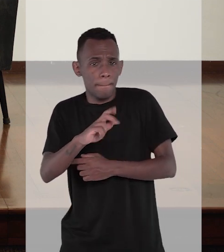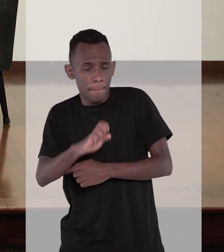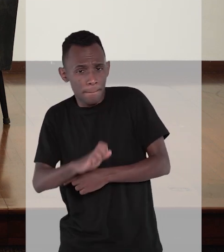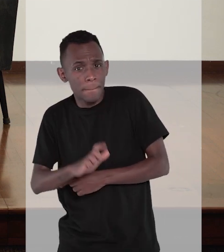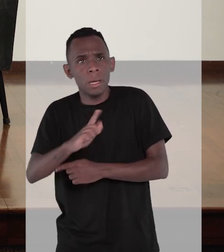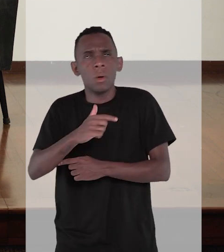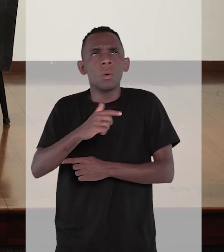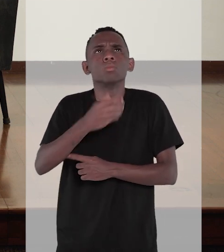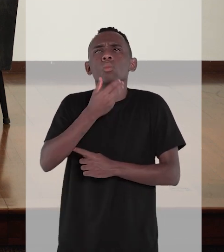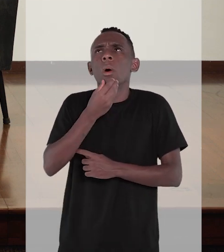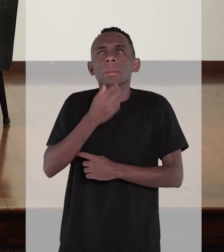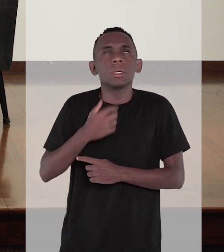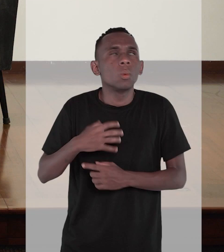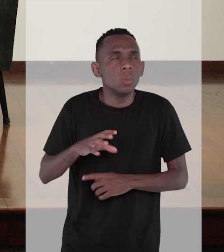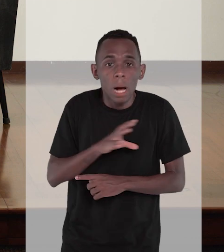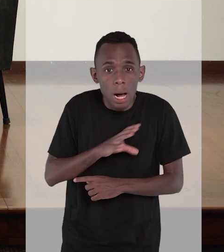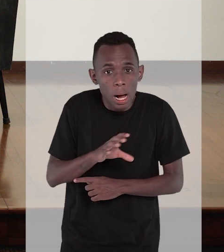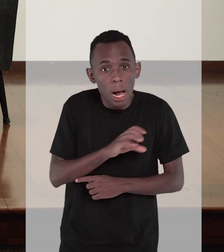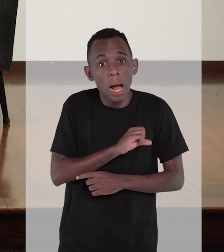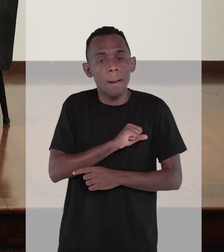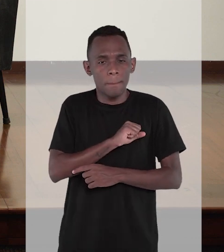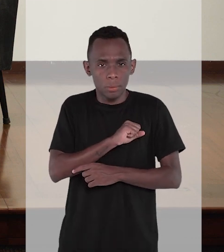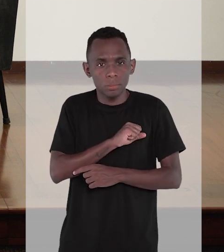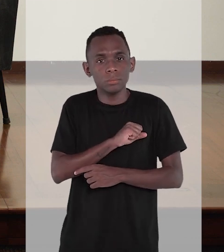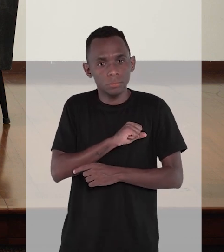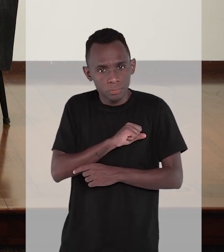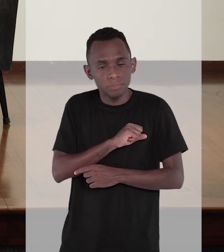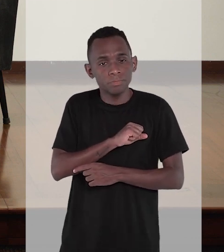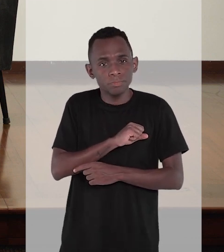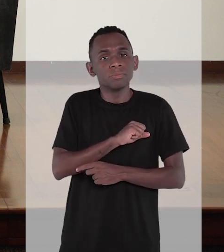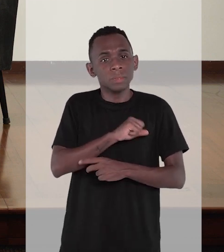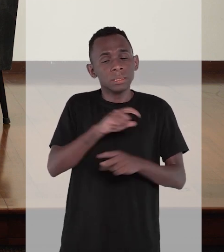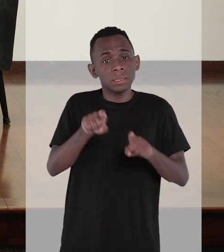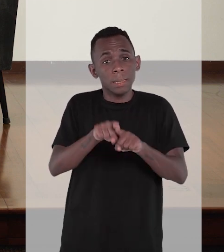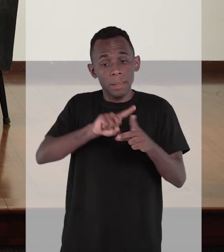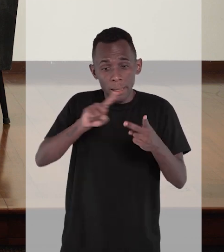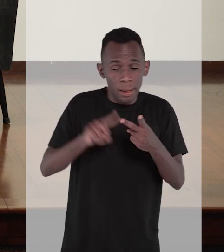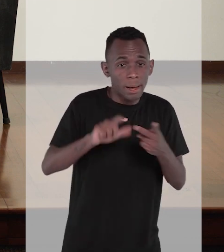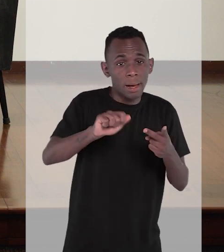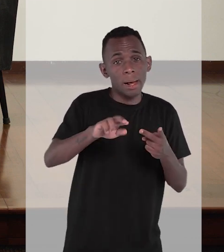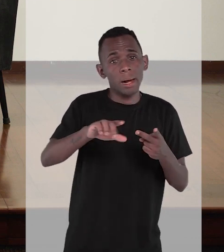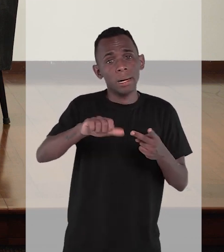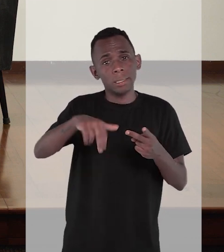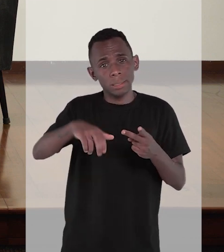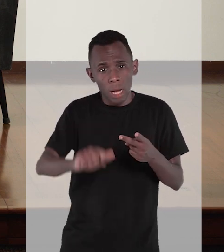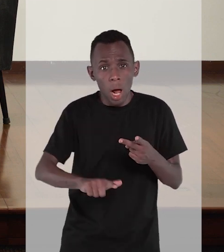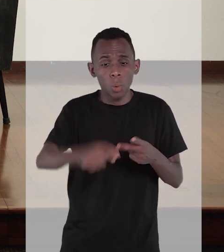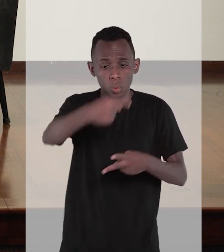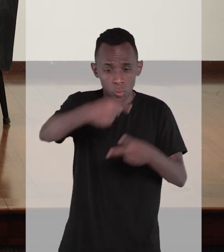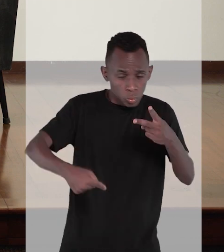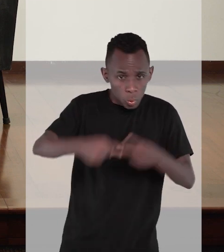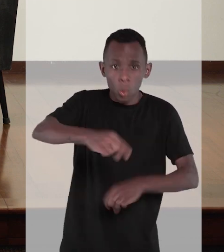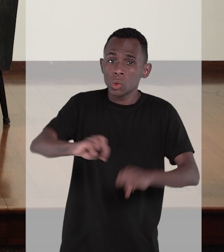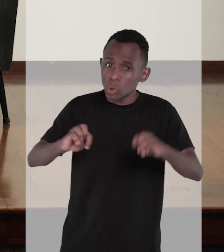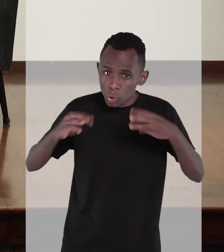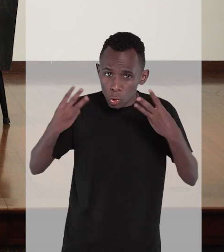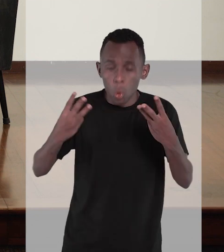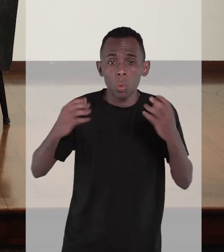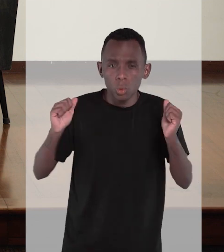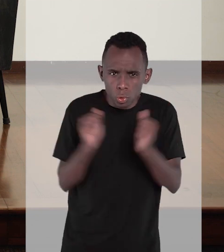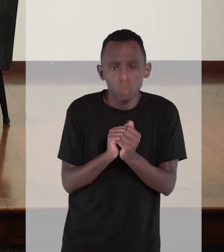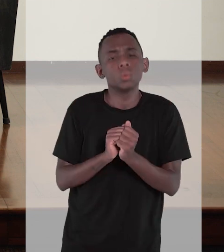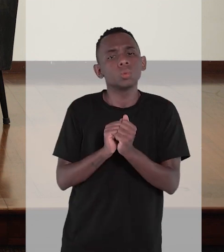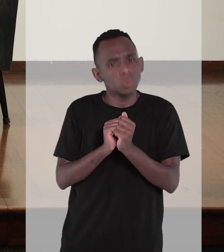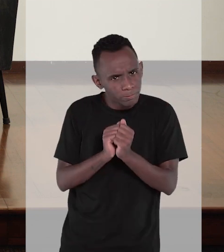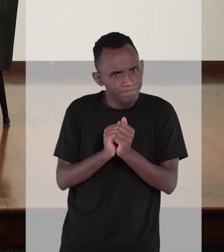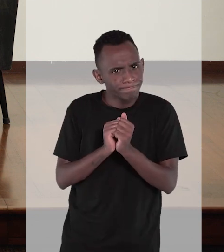Pepeu me pediu para fazer. É um cara que eu adoro, né? A música Alma é do Pepeu e do Arnaldo Antunes. E ele já cantou muito no meu palco, eu